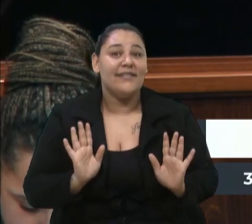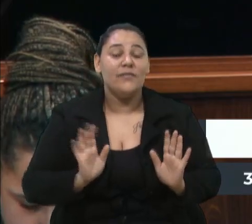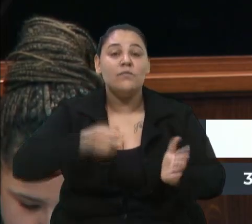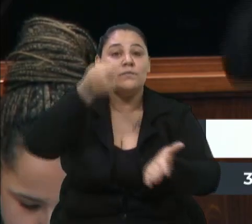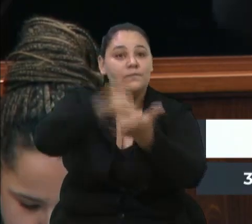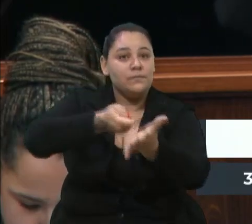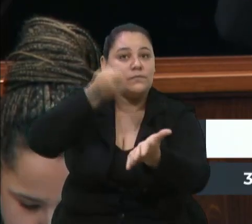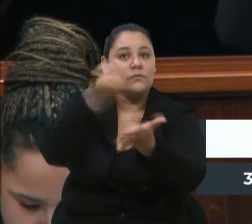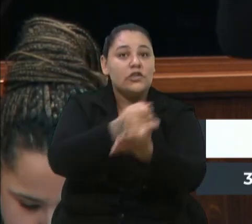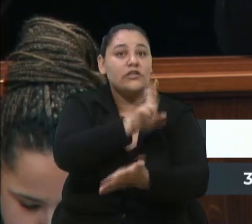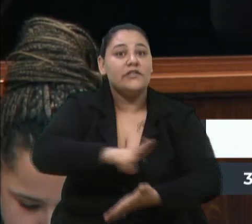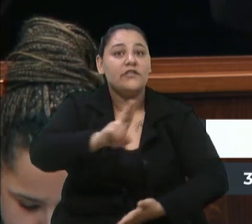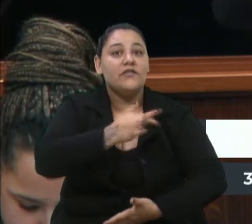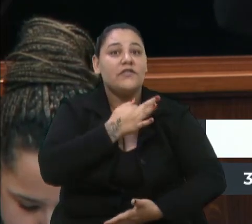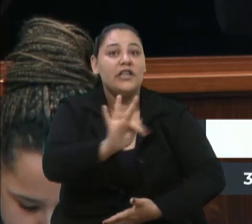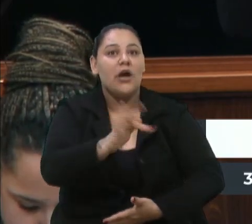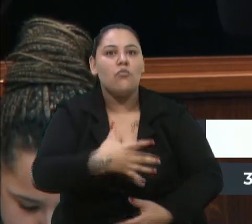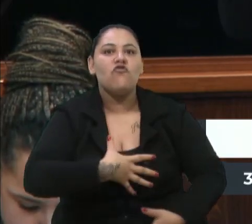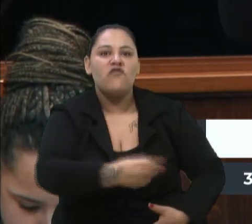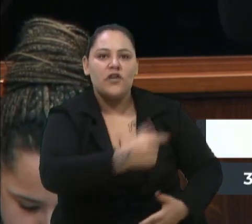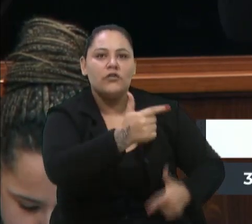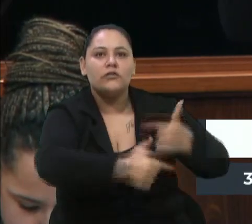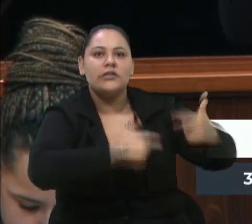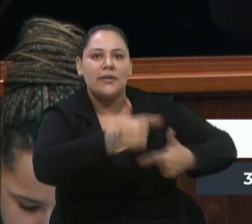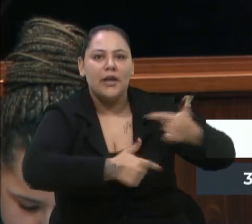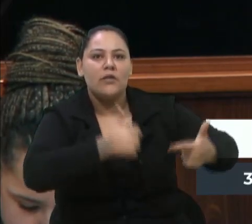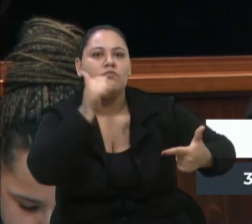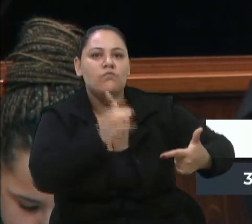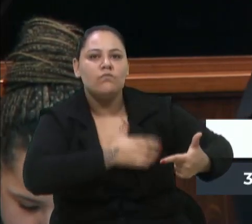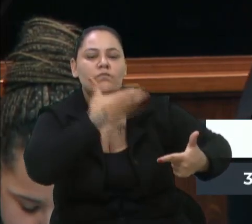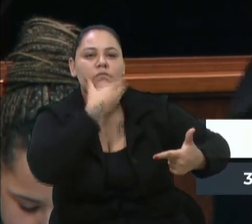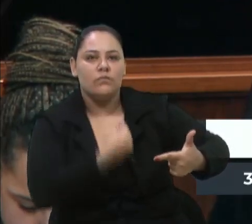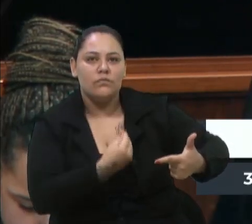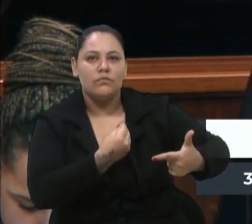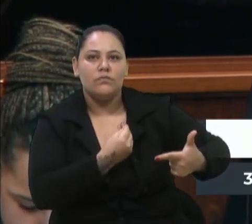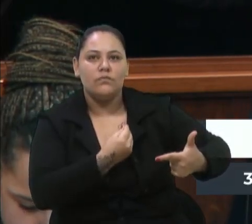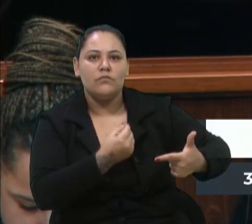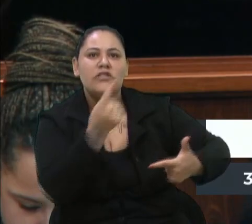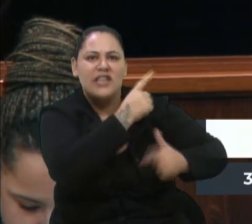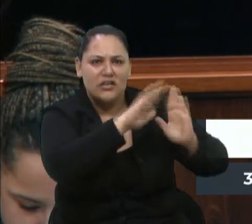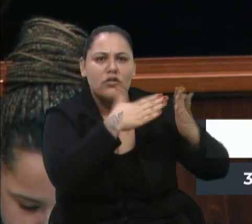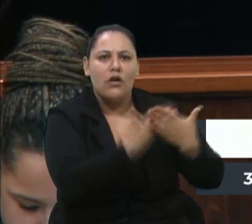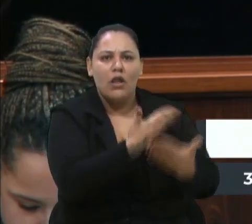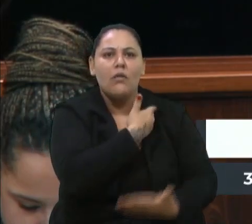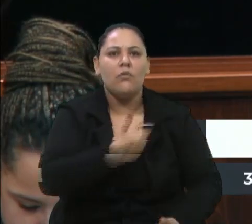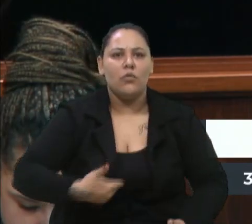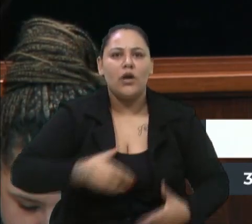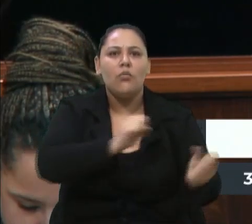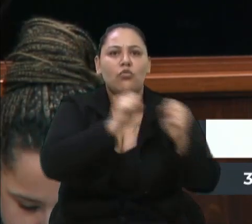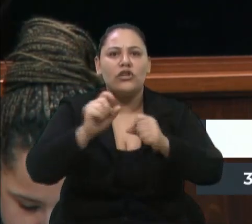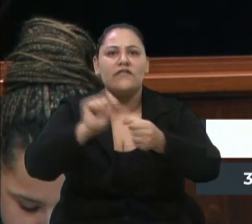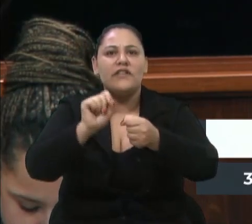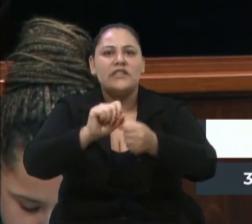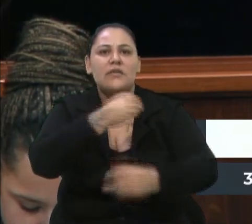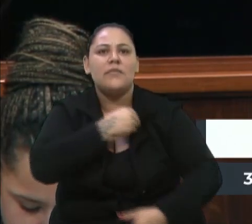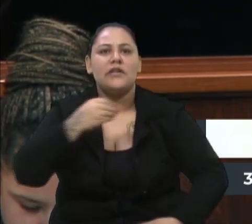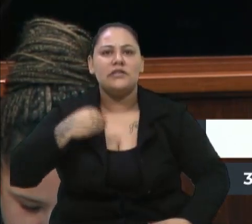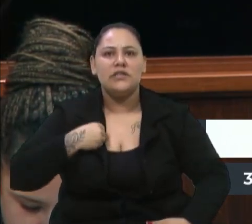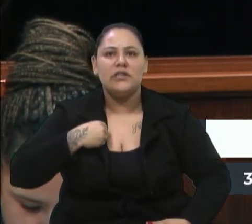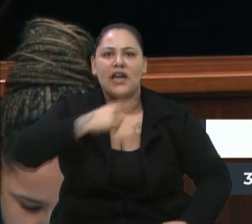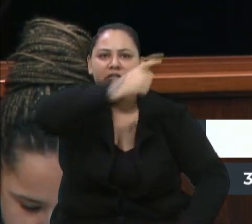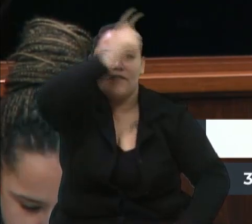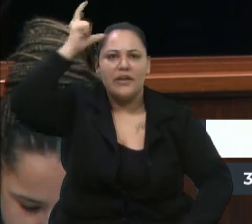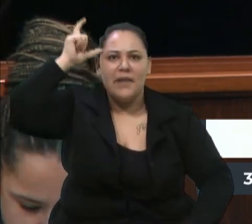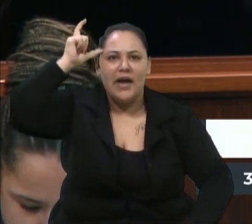Universidade Federal, para o filho dos trabalhadores e das trabalhadoras da escola pública poder fazer medicina,